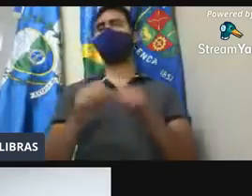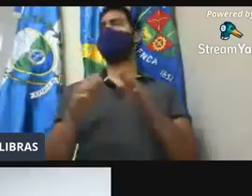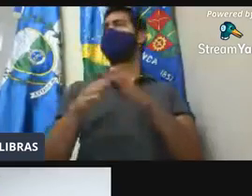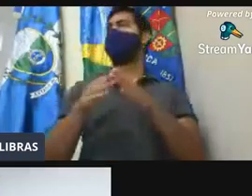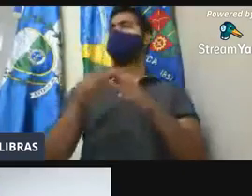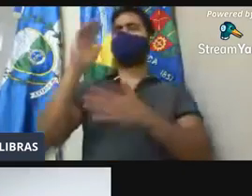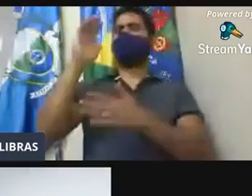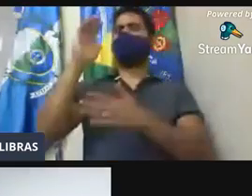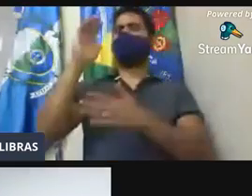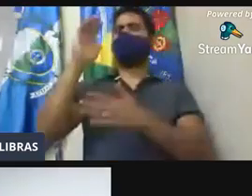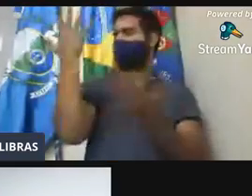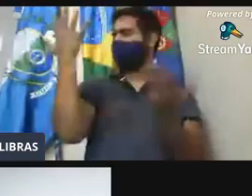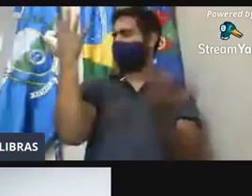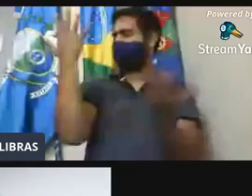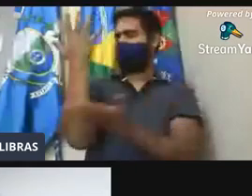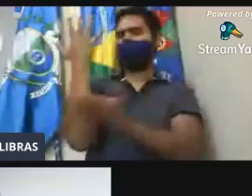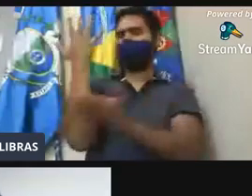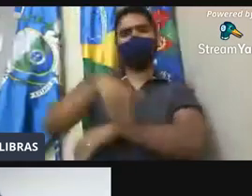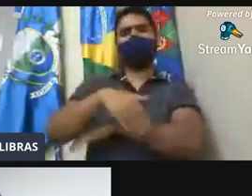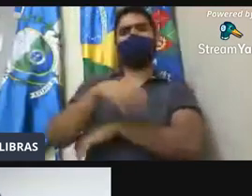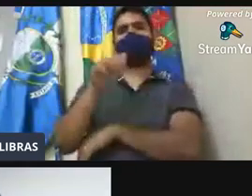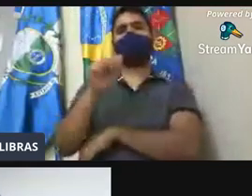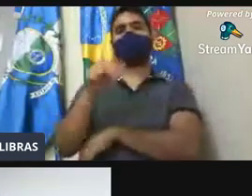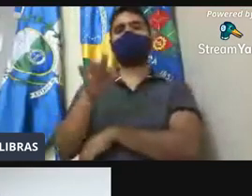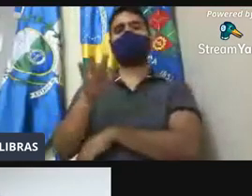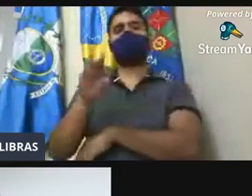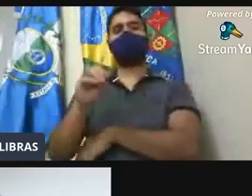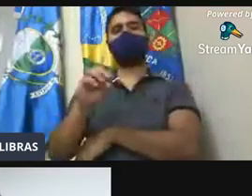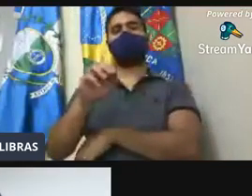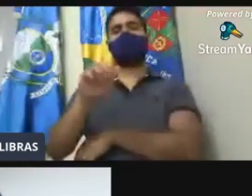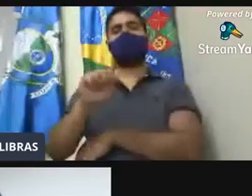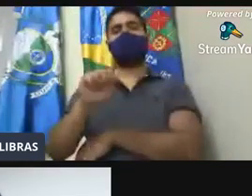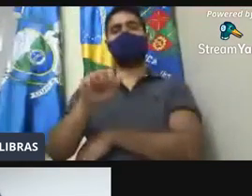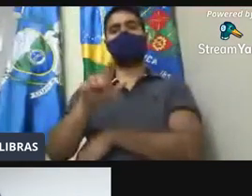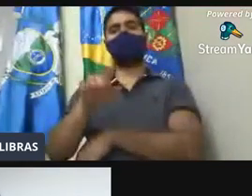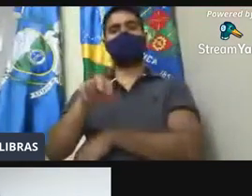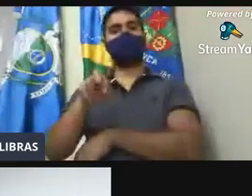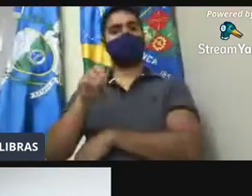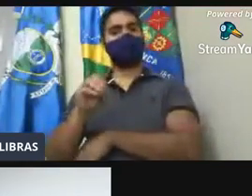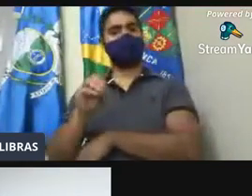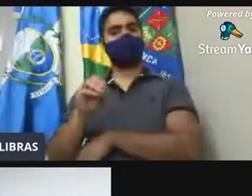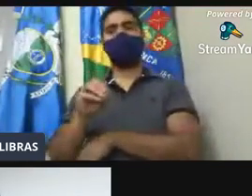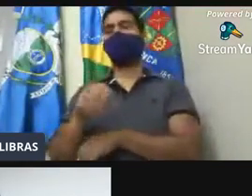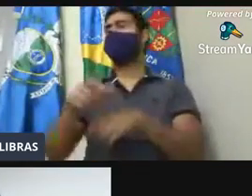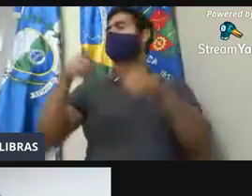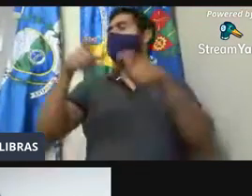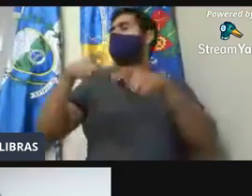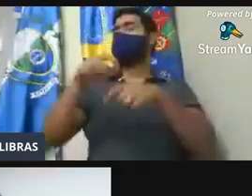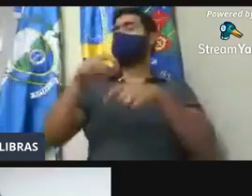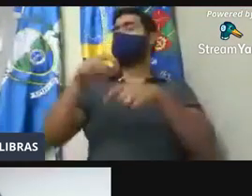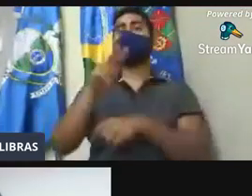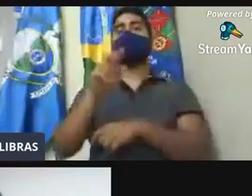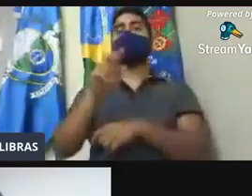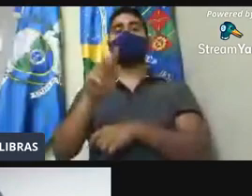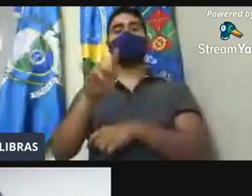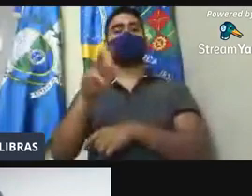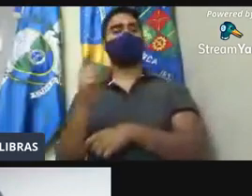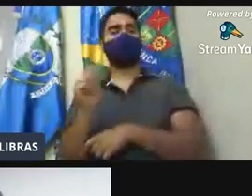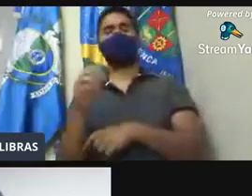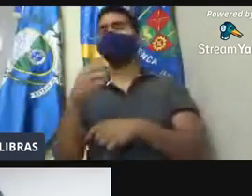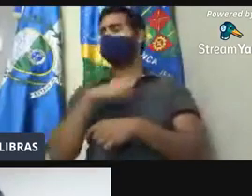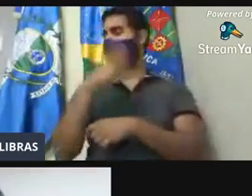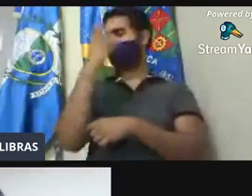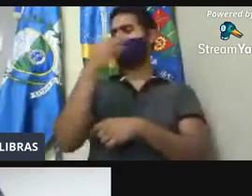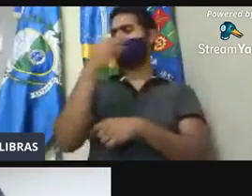Antônio Aleixo, em frente ao número 574, no bairro Varginha. Fotos de anexo demonstram como está a situação das árvores.